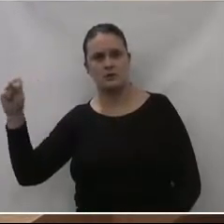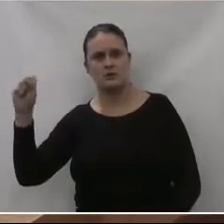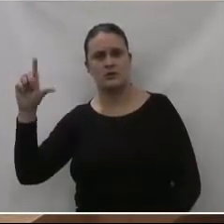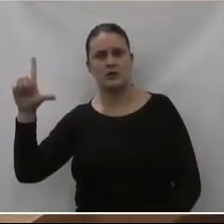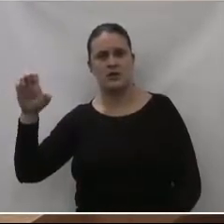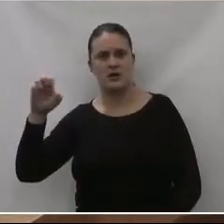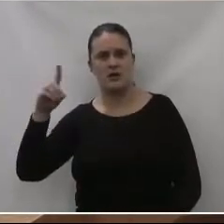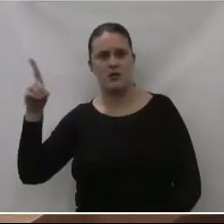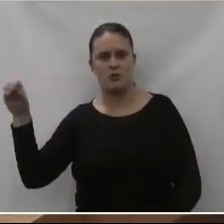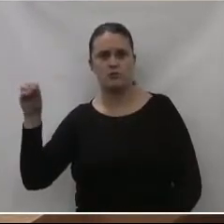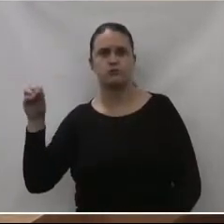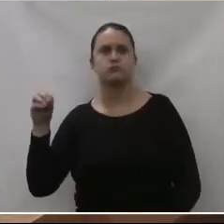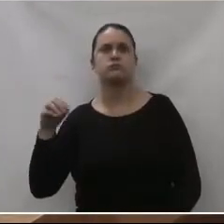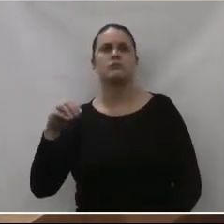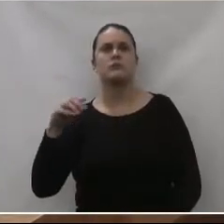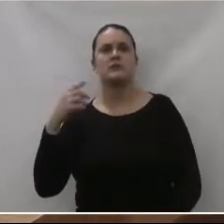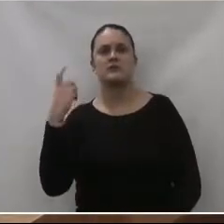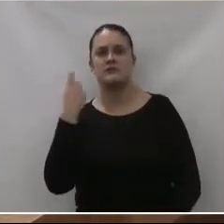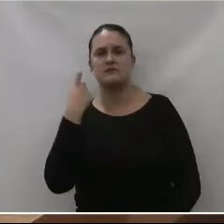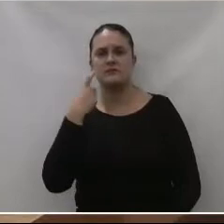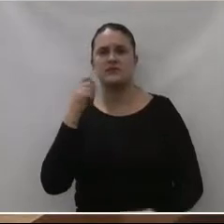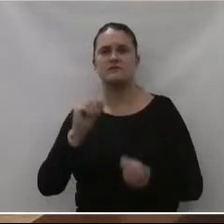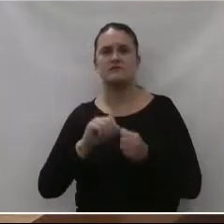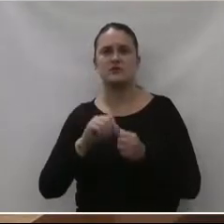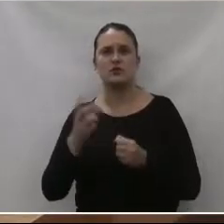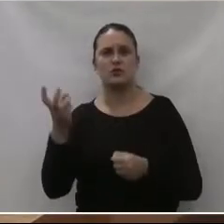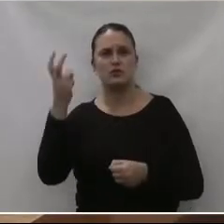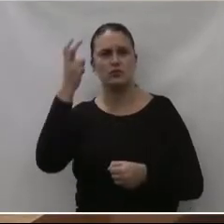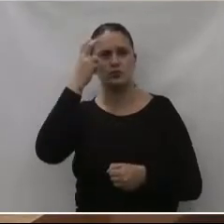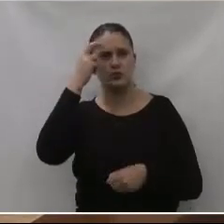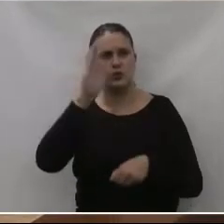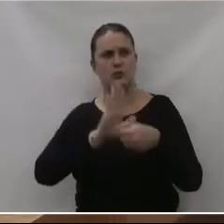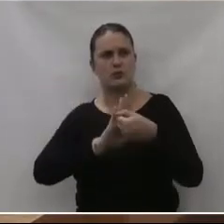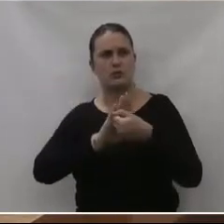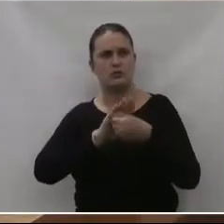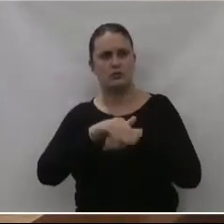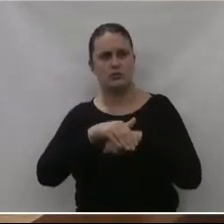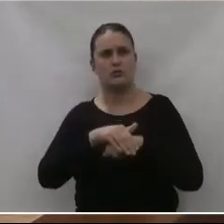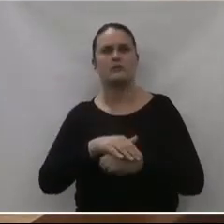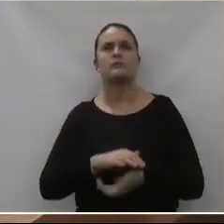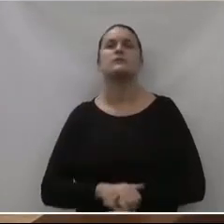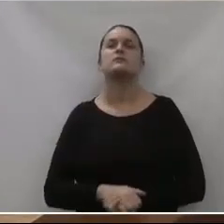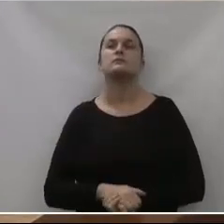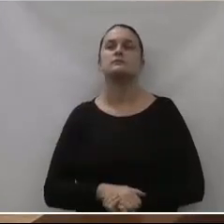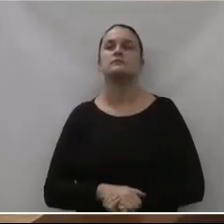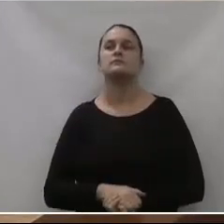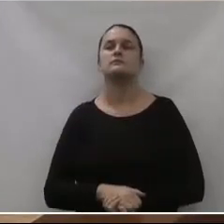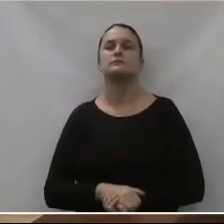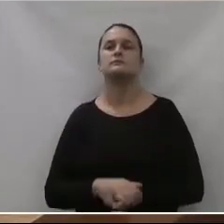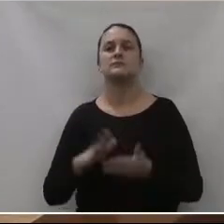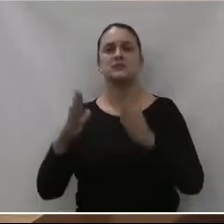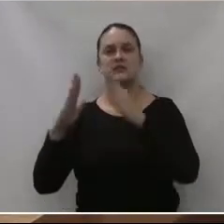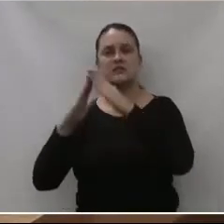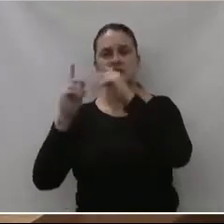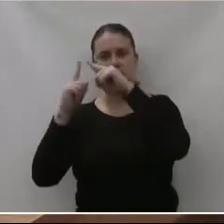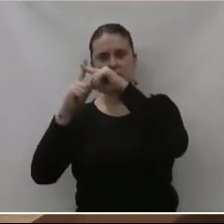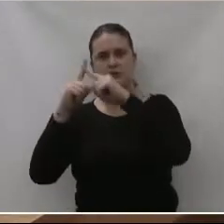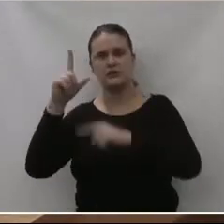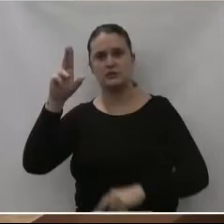sexta-feira, ele promoveu uma noite cultural em homenagem ao Dom Walter Jorge, que aqui chegou, lá na Igreja do Rossio, eu